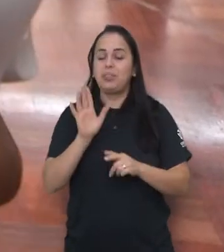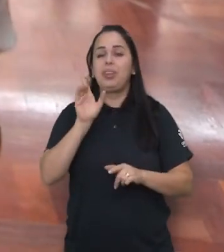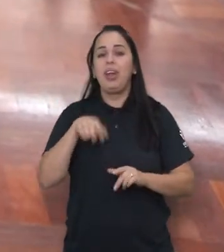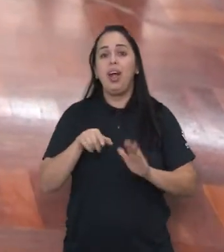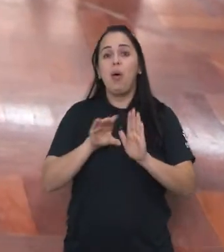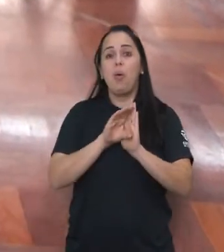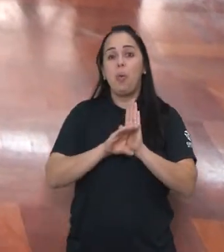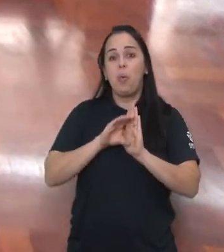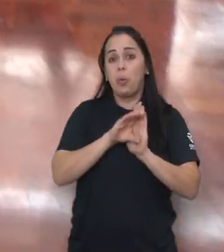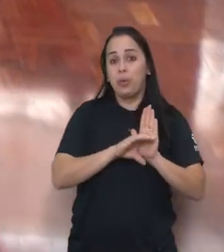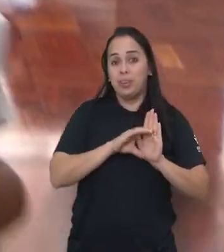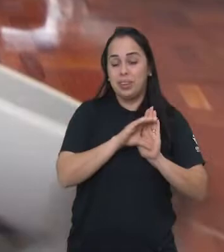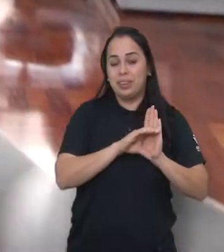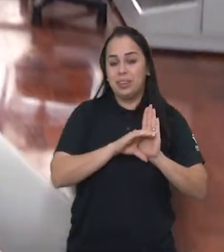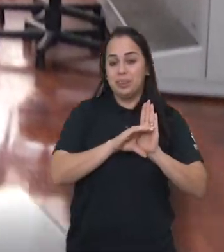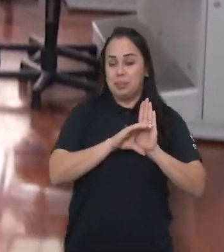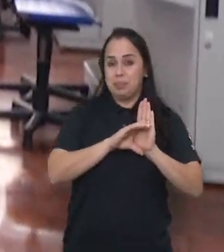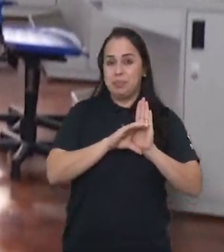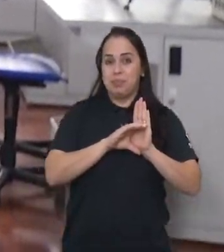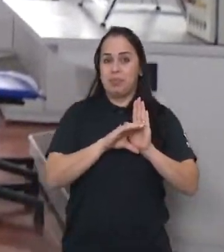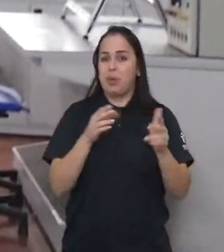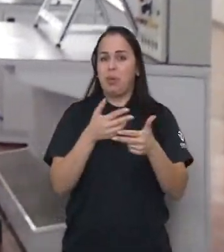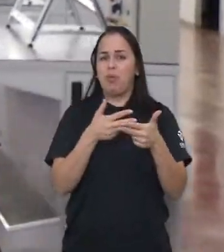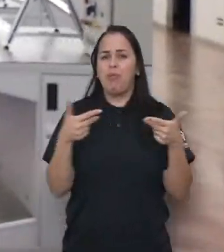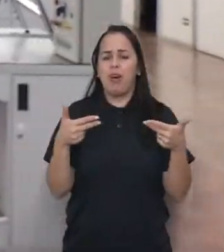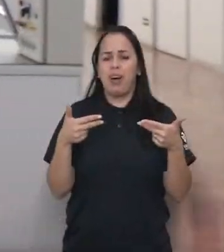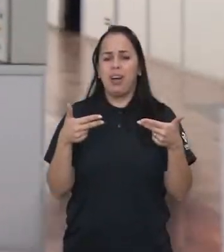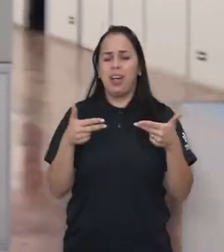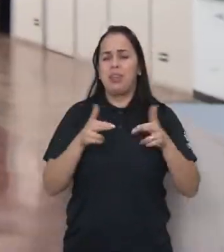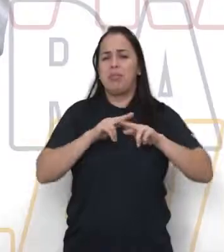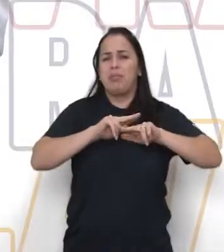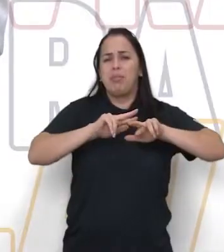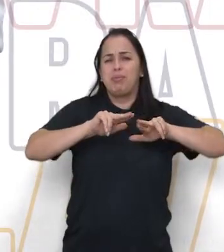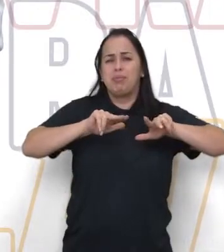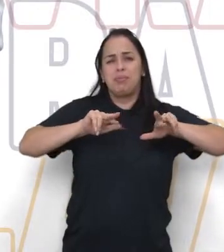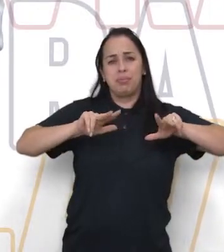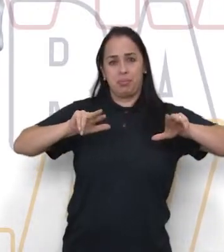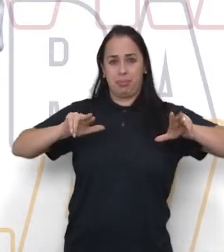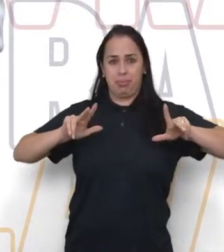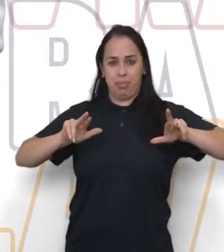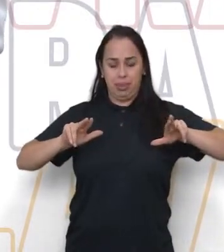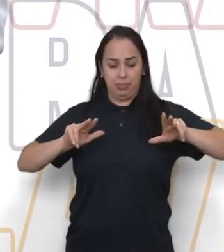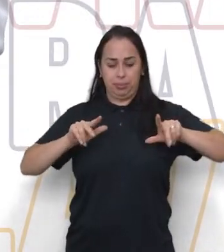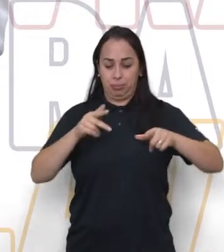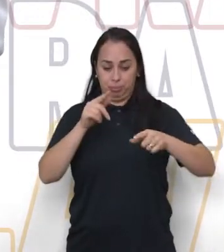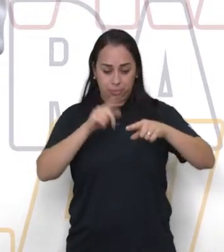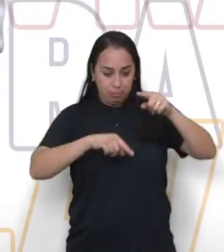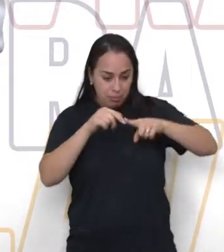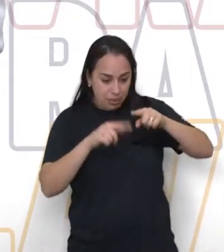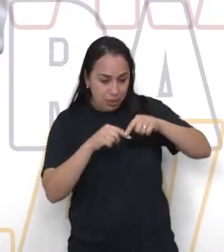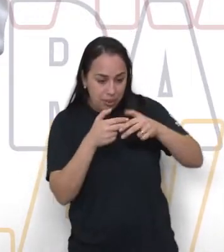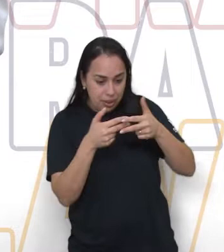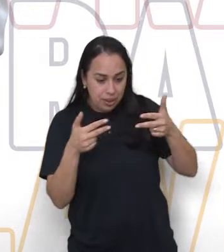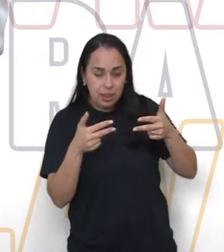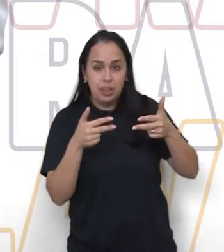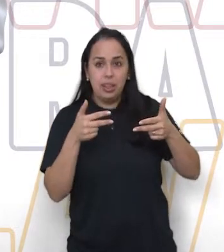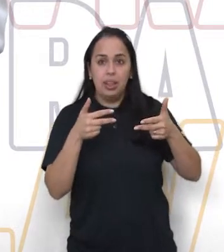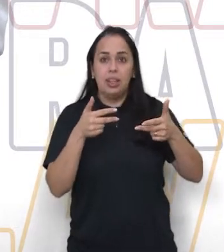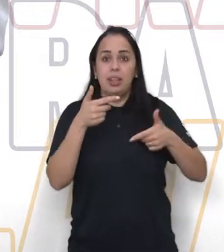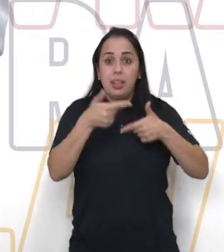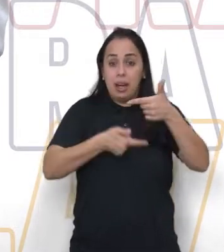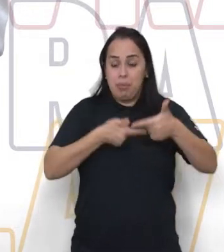foi posto com vários vários itens vários vários equipamentos